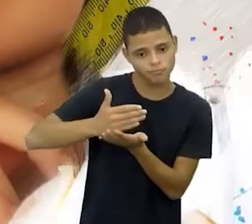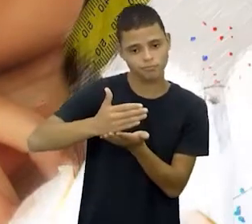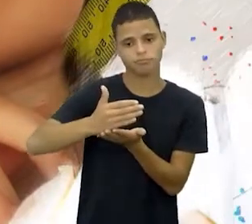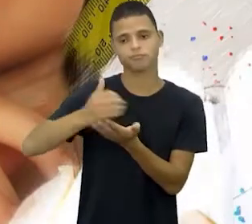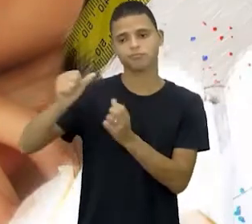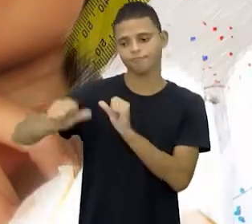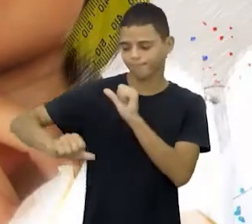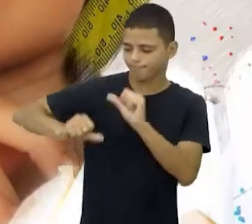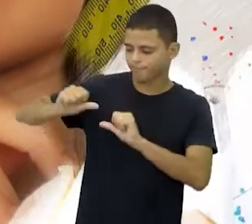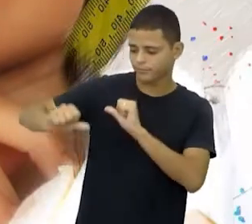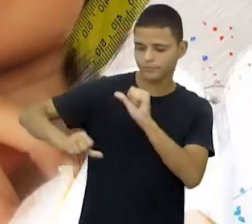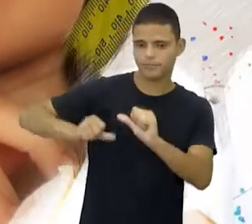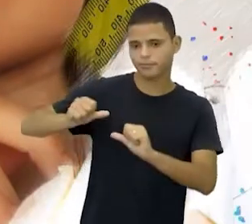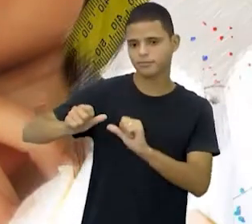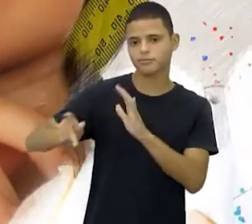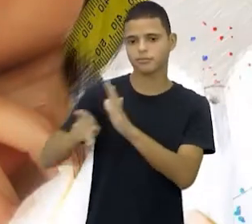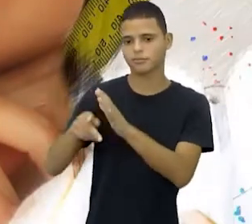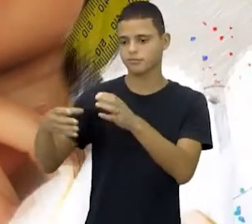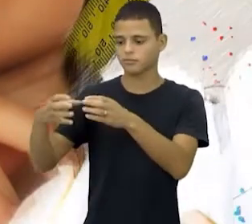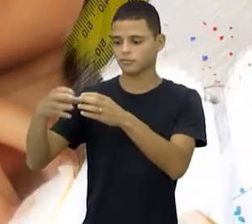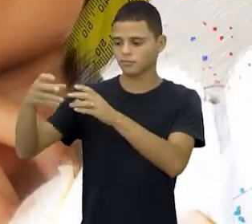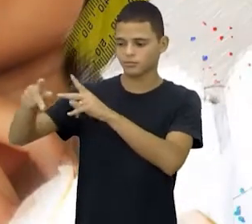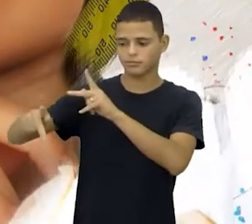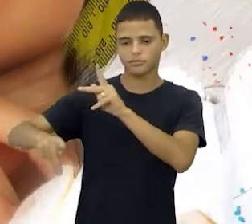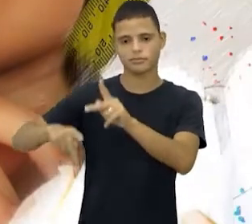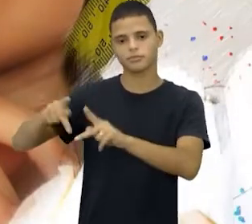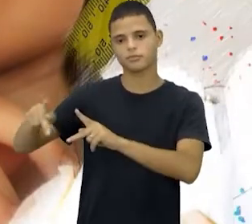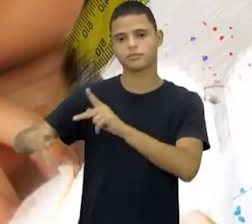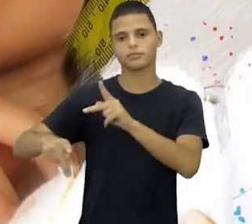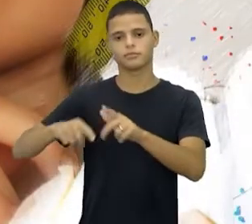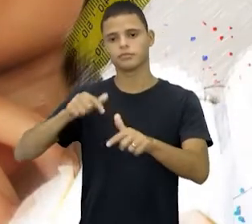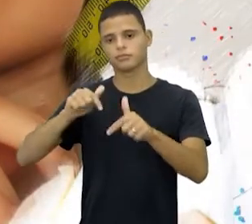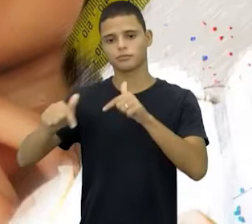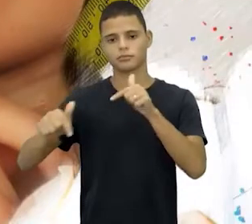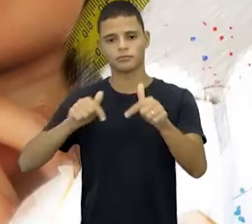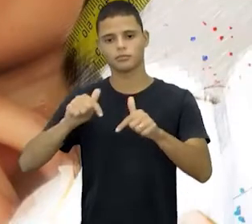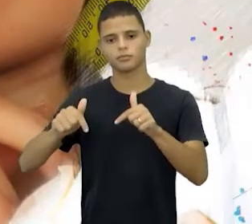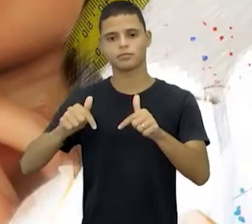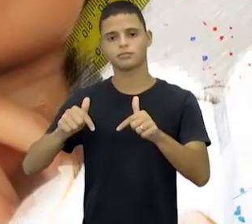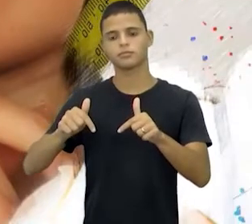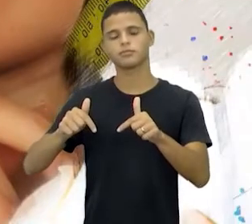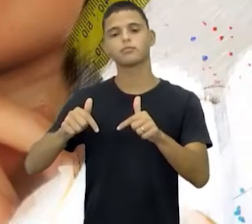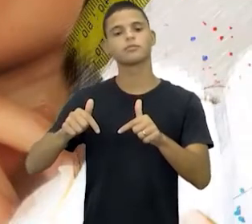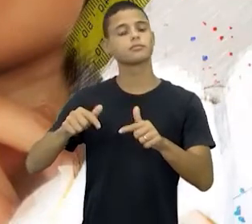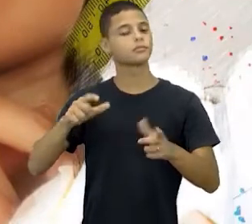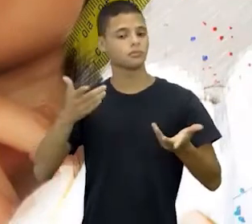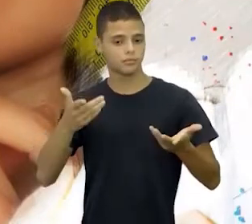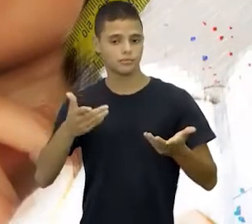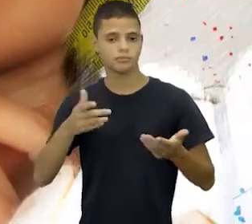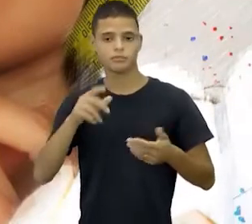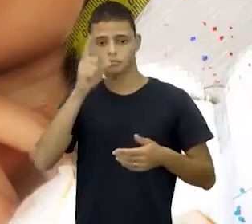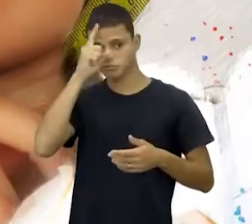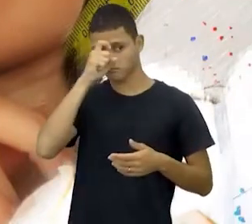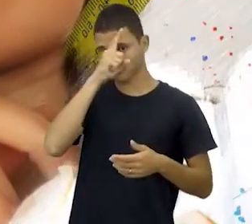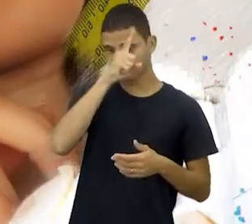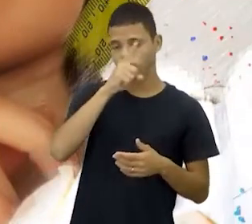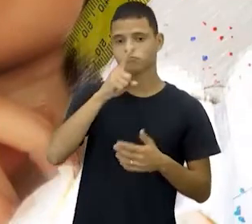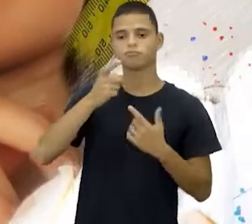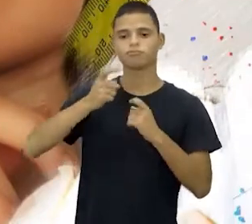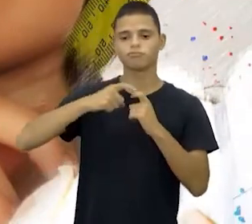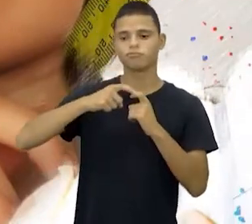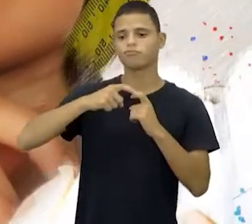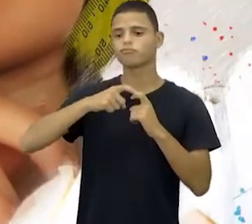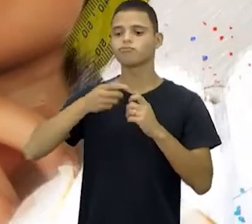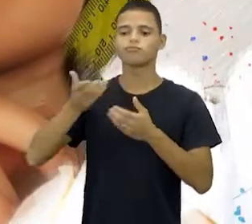abordagem. Para o público, né, que trabalha ali com o profissional que trabalha com a pediatria, ele vai para um outro viés, o viés ali o